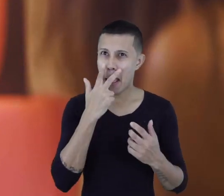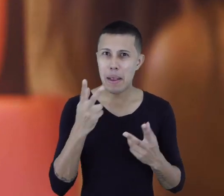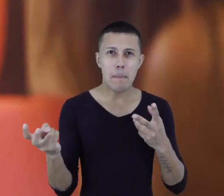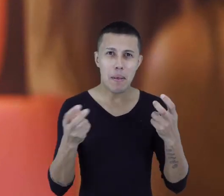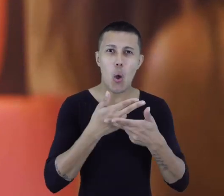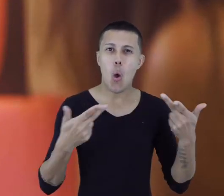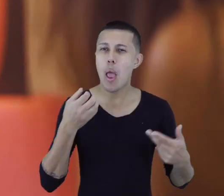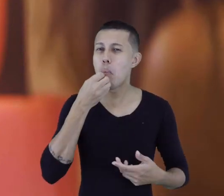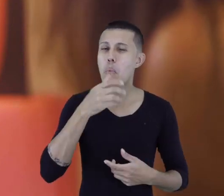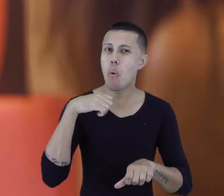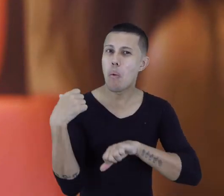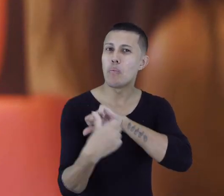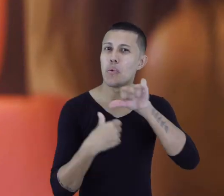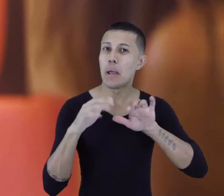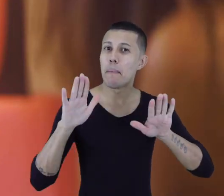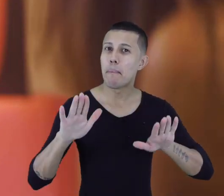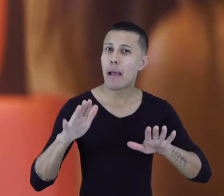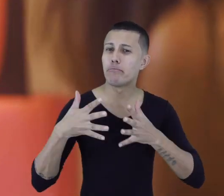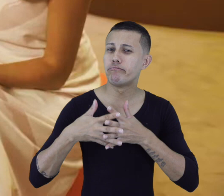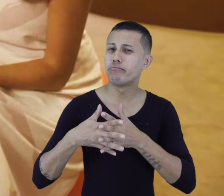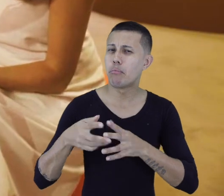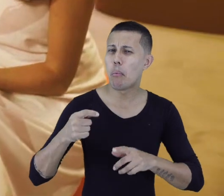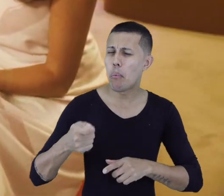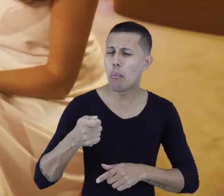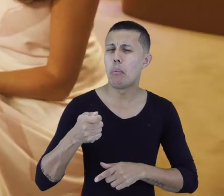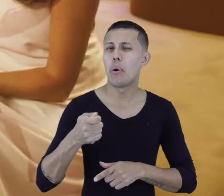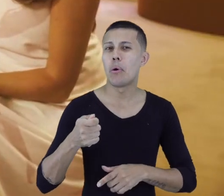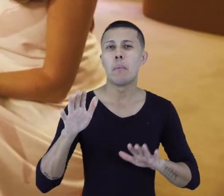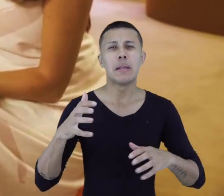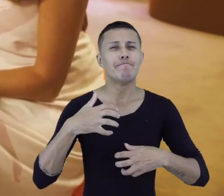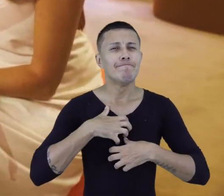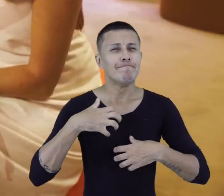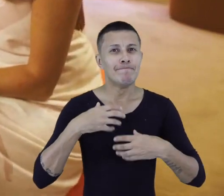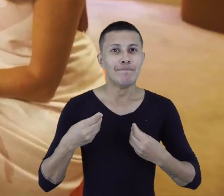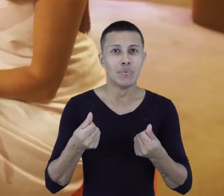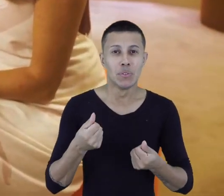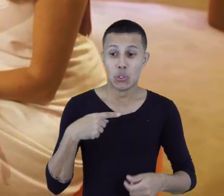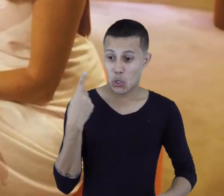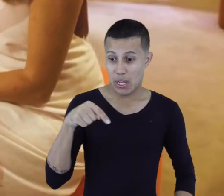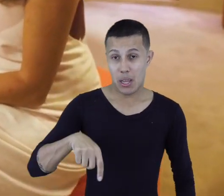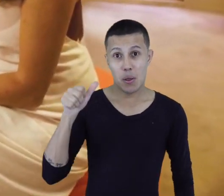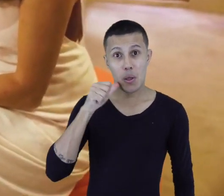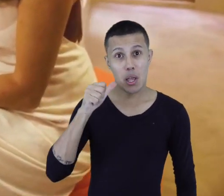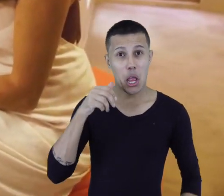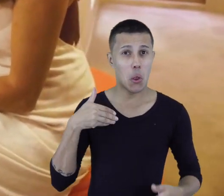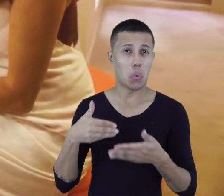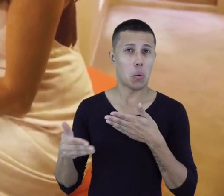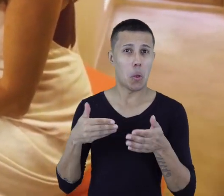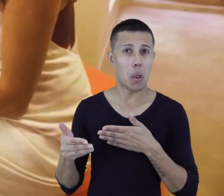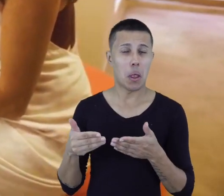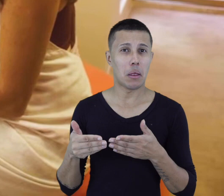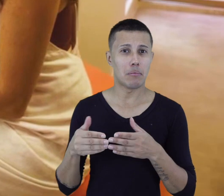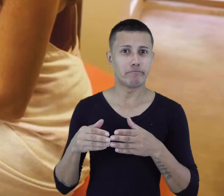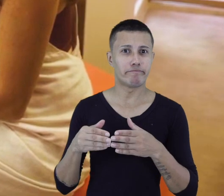mudando, mas ainda o cenário ele é ainda um pouco complicado. Me sensibiliza muito nós mulheres, né, ou qualquer